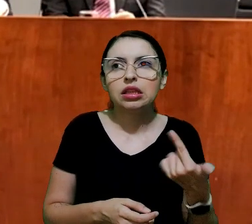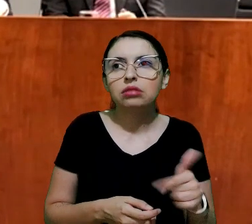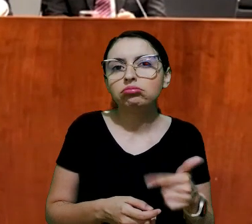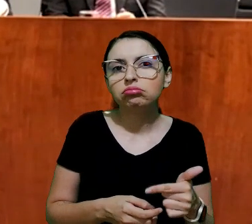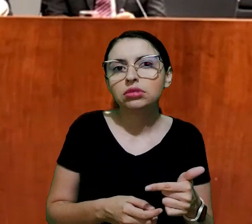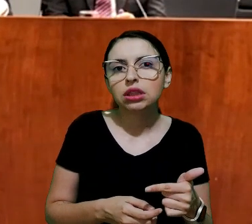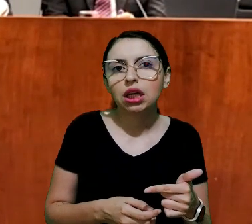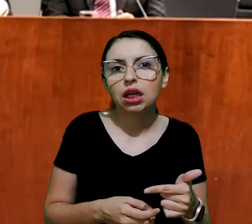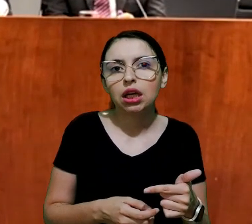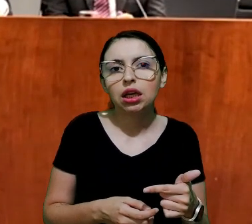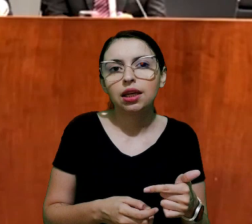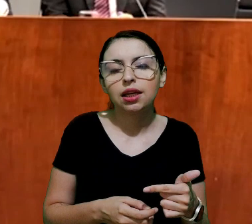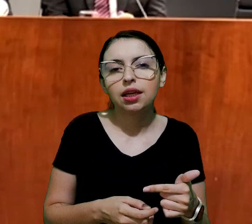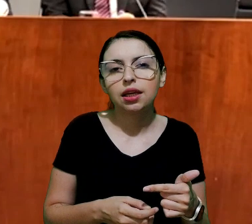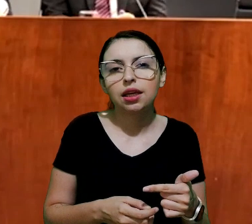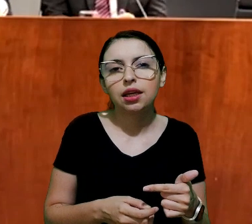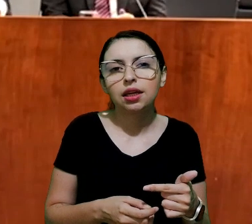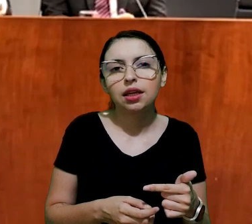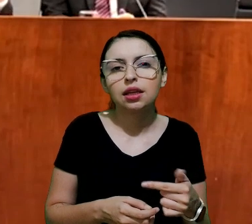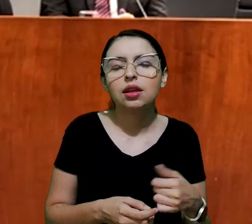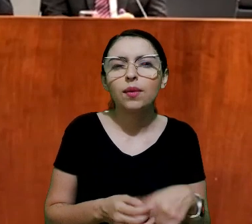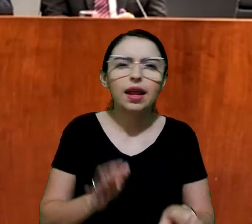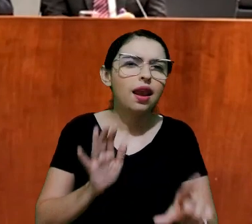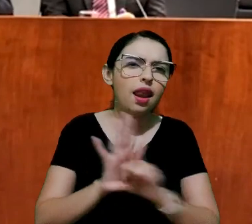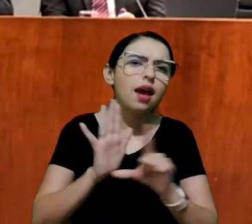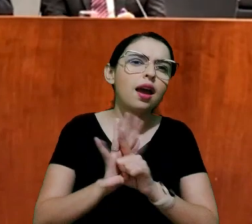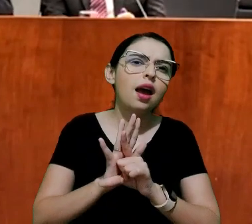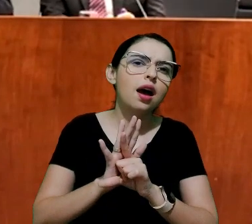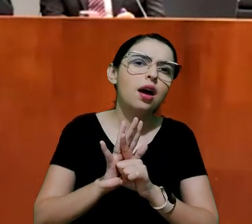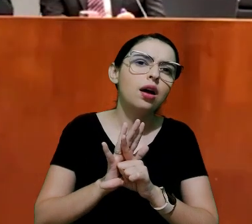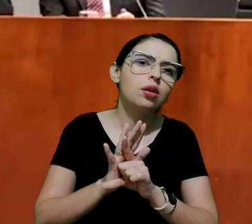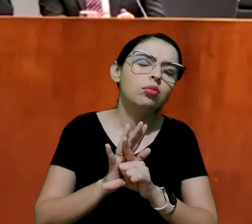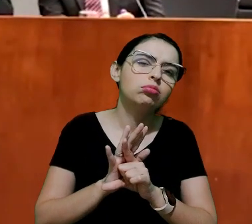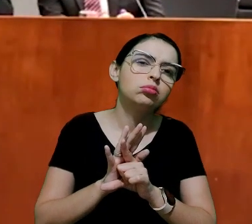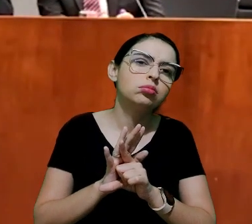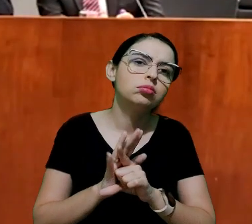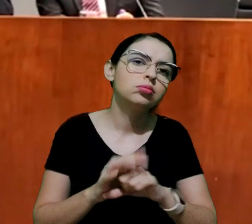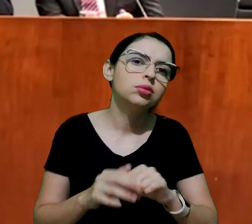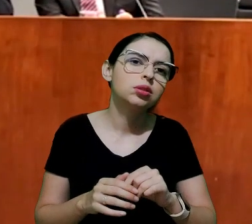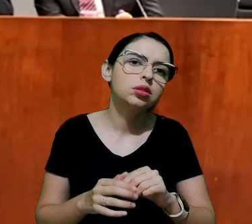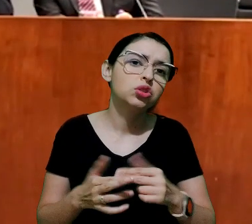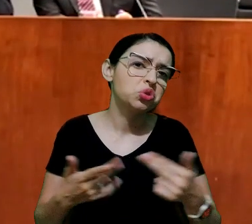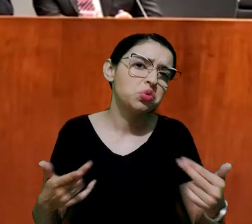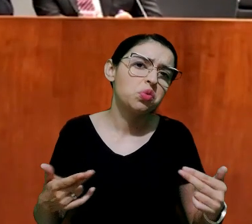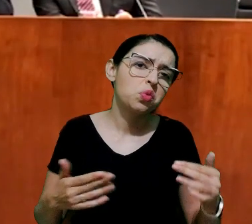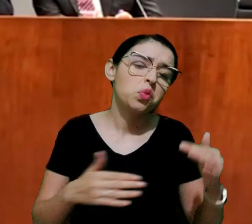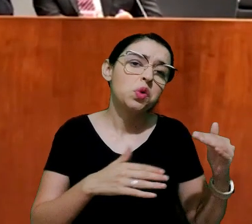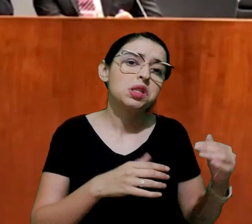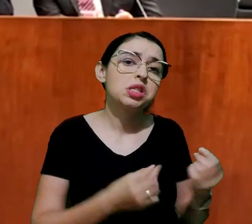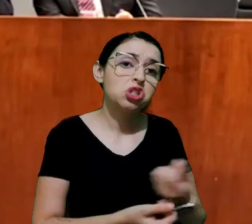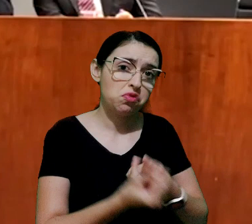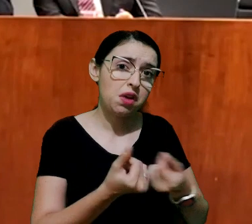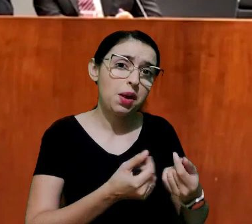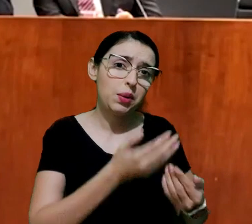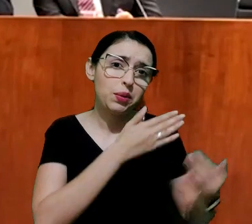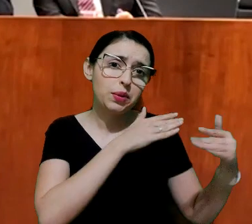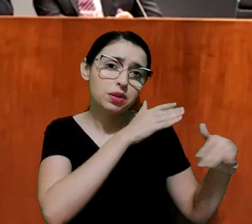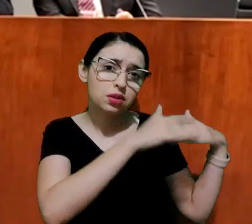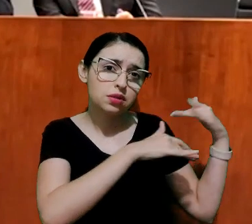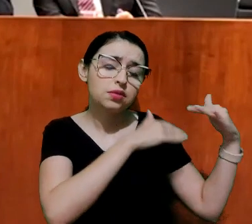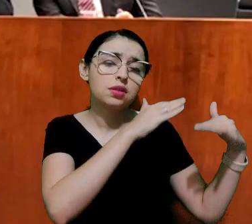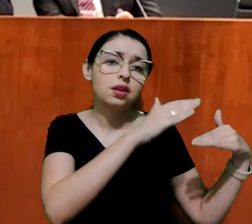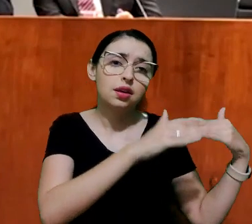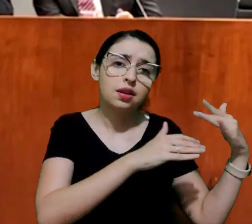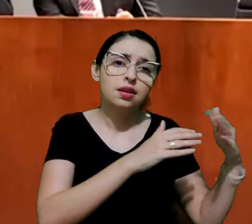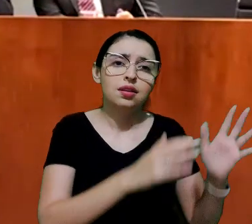opinião, apto a dispor de questões sucessórias. Ele tem eficácia inter vivos, na